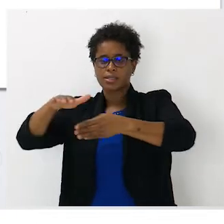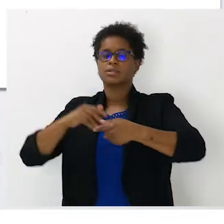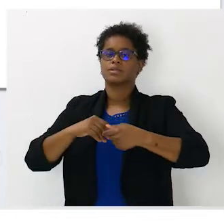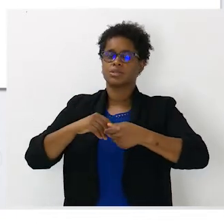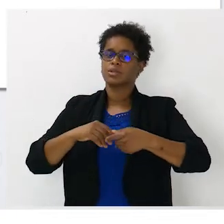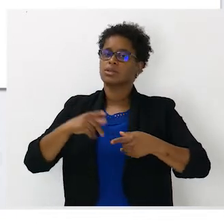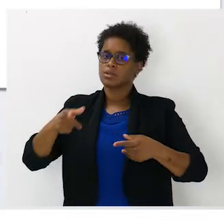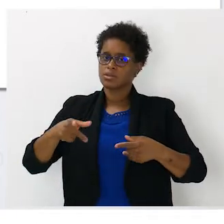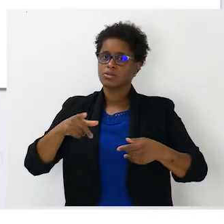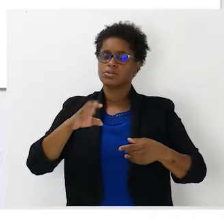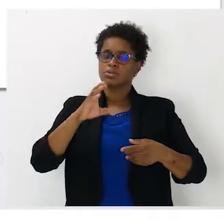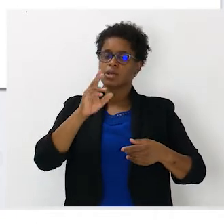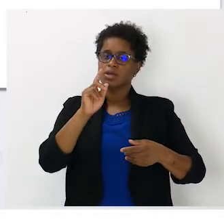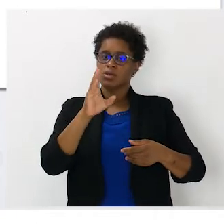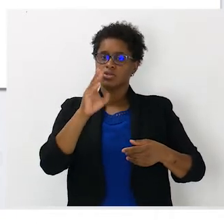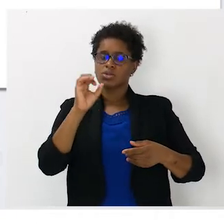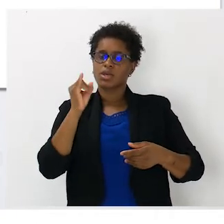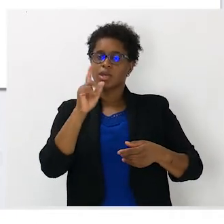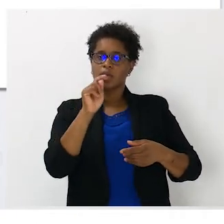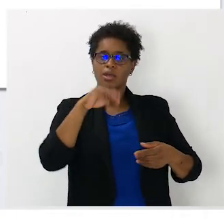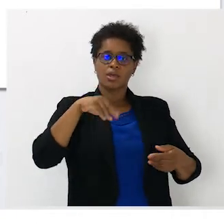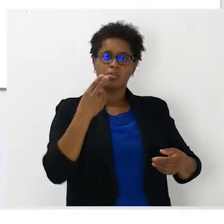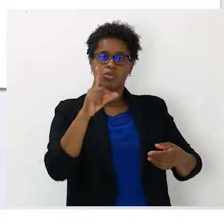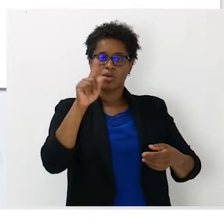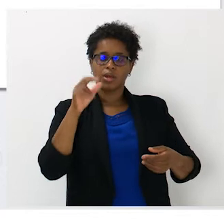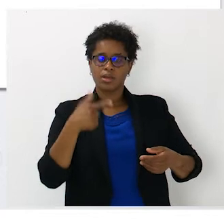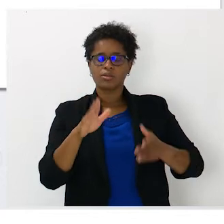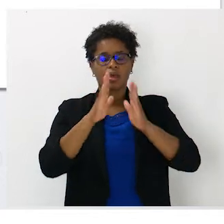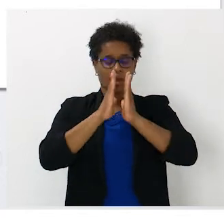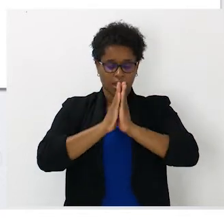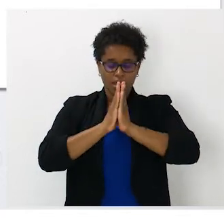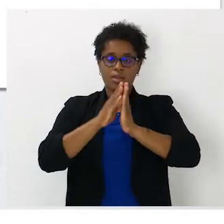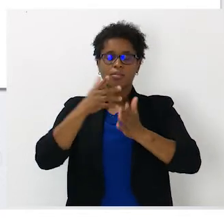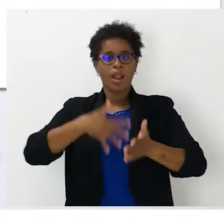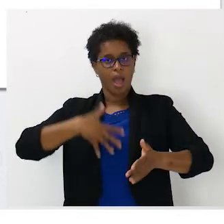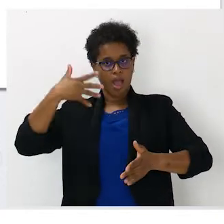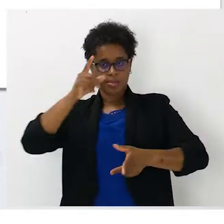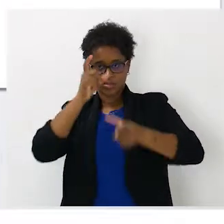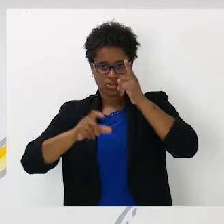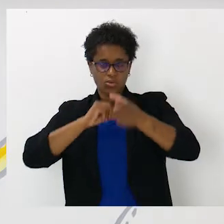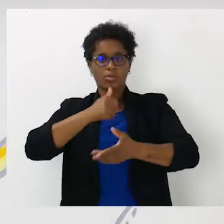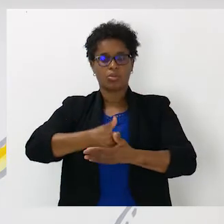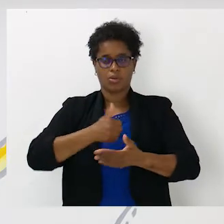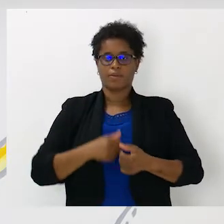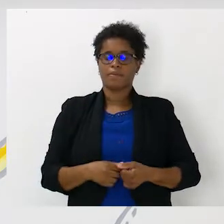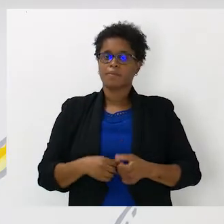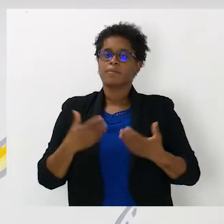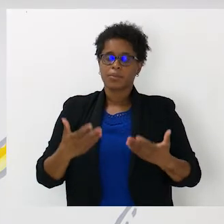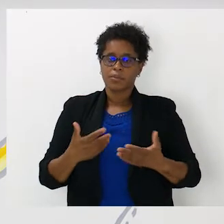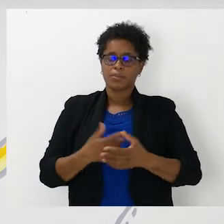joias e amuletos entre as faixas e rezam pela alma do morto.